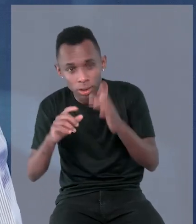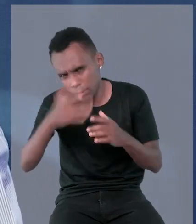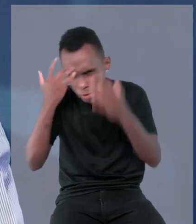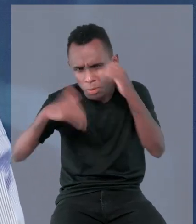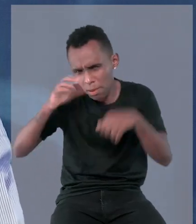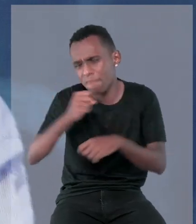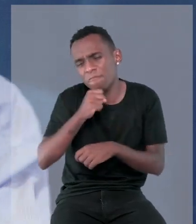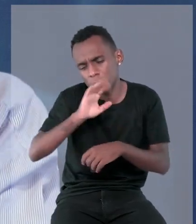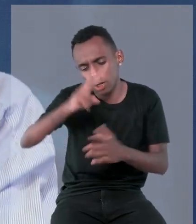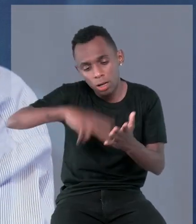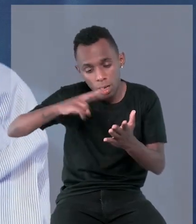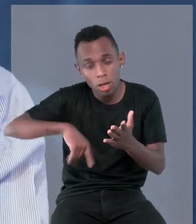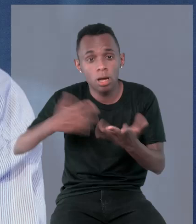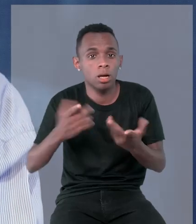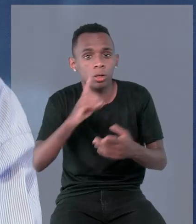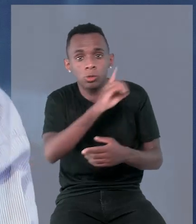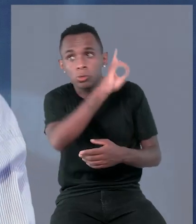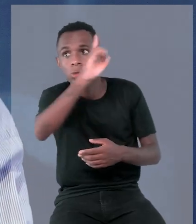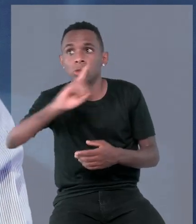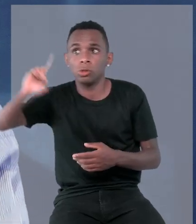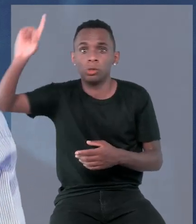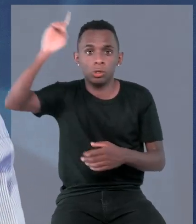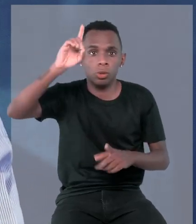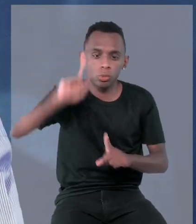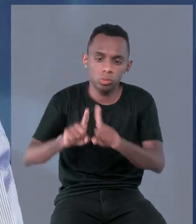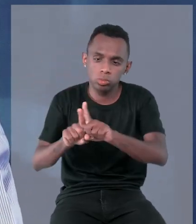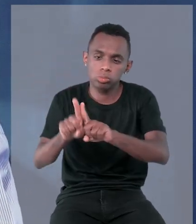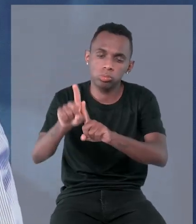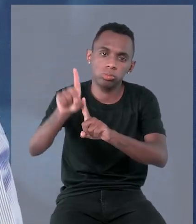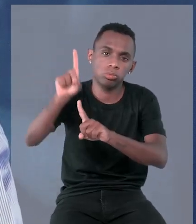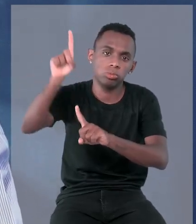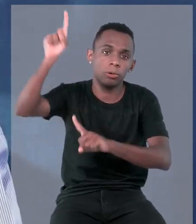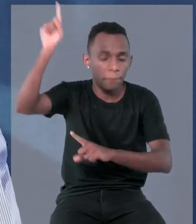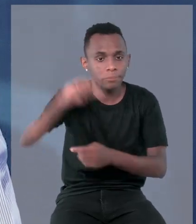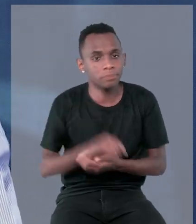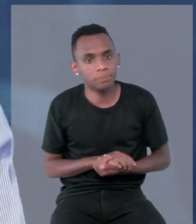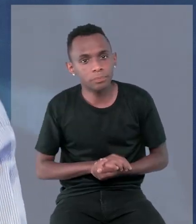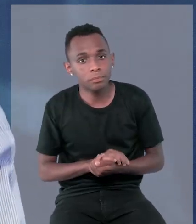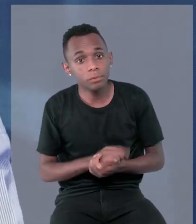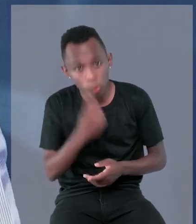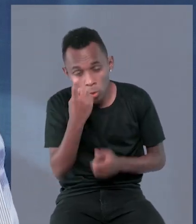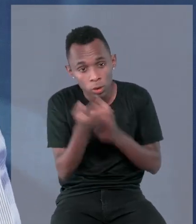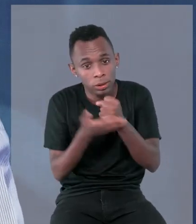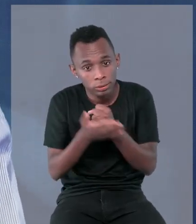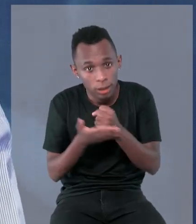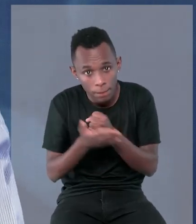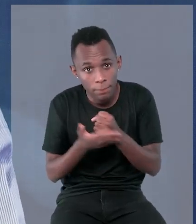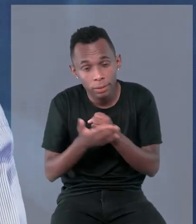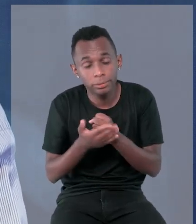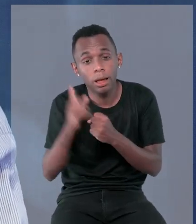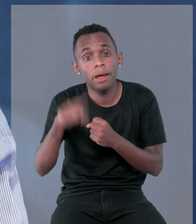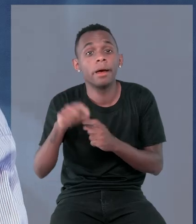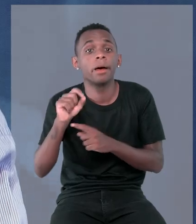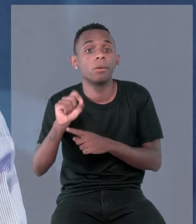devem ter lido, Eram os Deuses Astronautas, né? Um dos fundamentos do Van Dijk